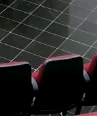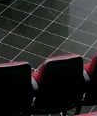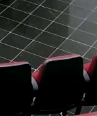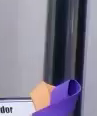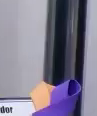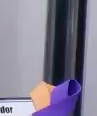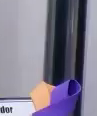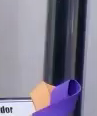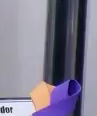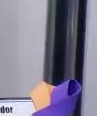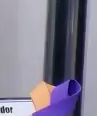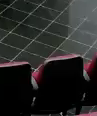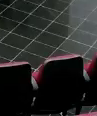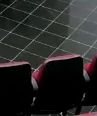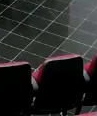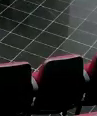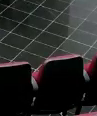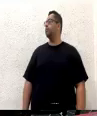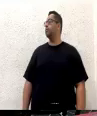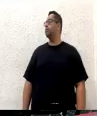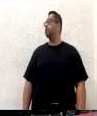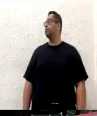sistema.